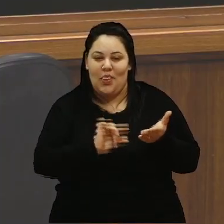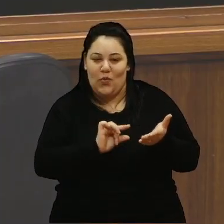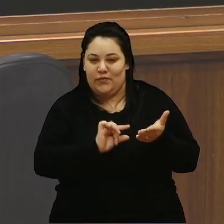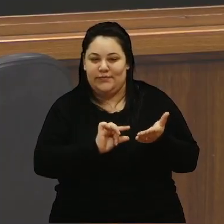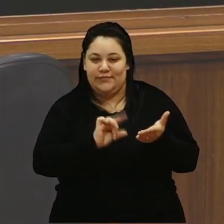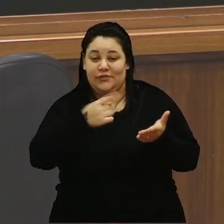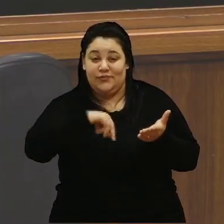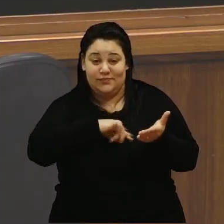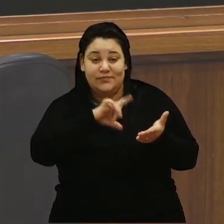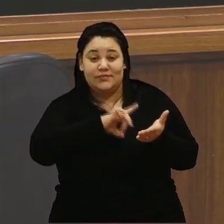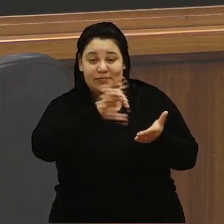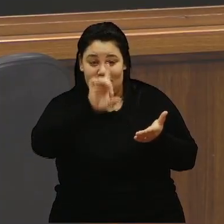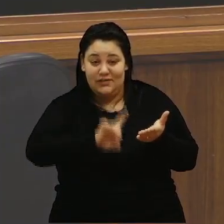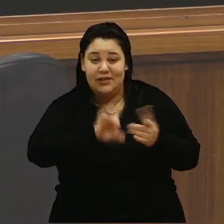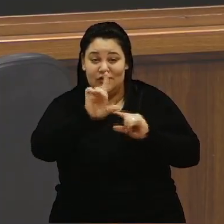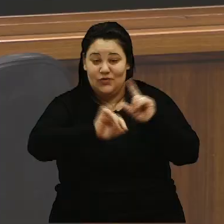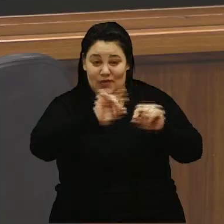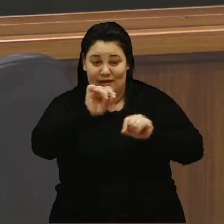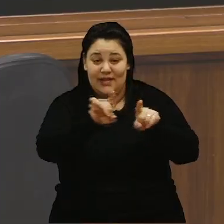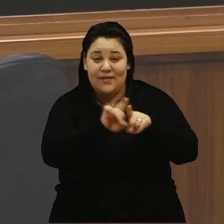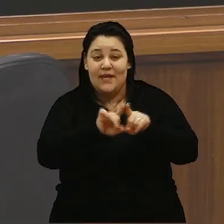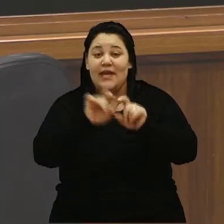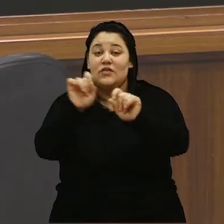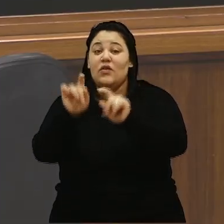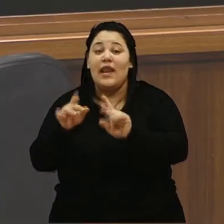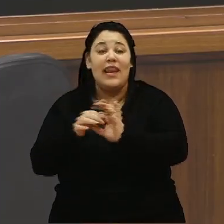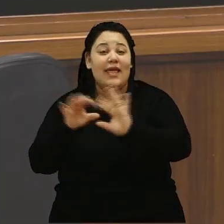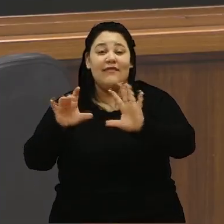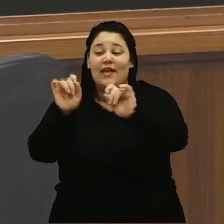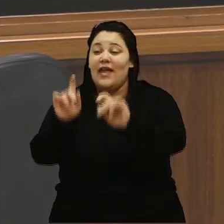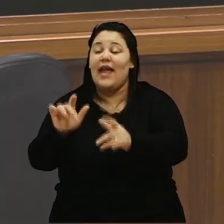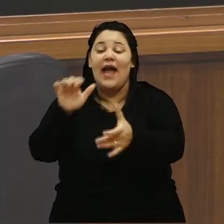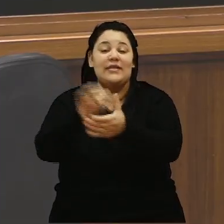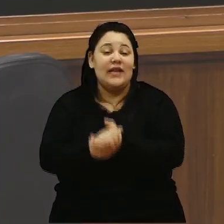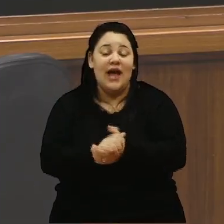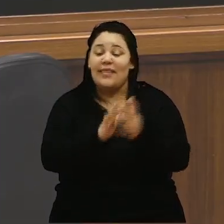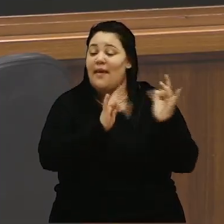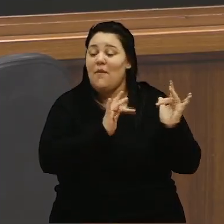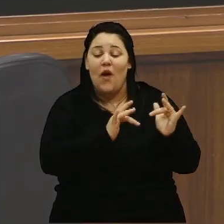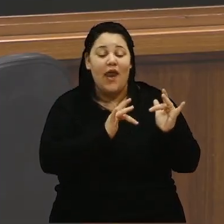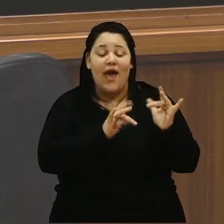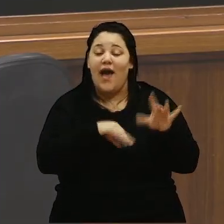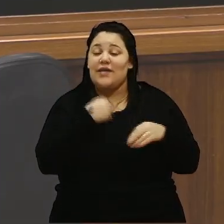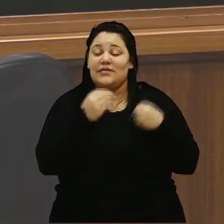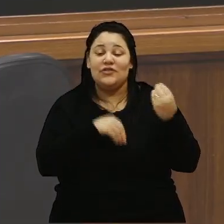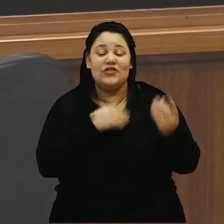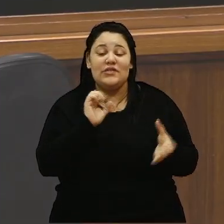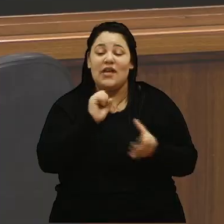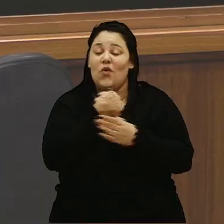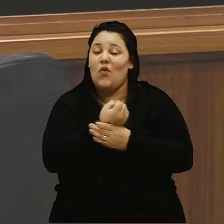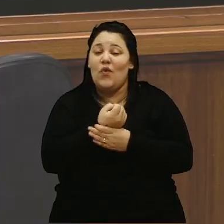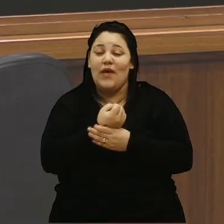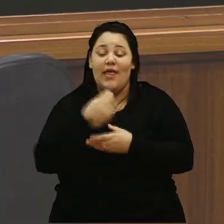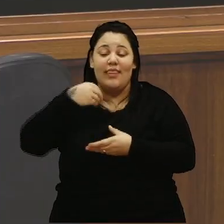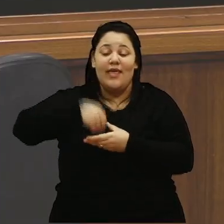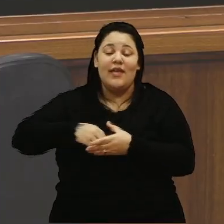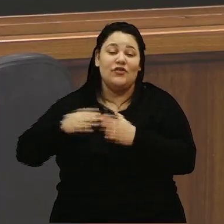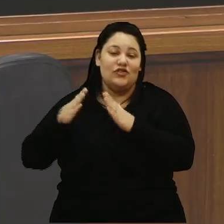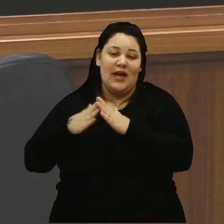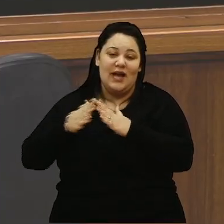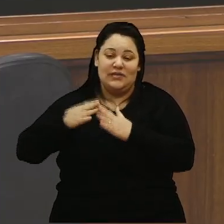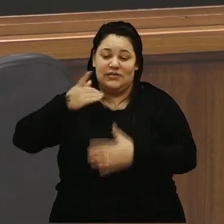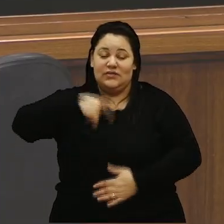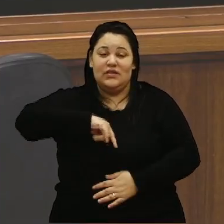tenha direito de escolher nossos parceiros, nossas parceiras, que a gente possa se sentir segura dentro dos nossos lares, que a gente não